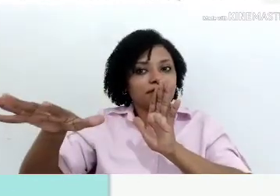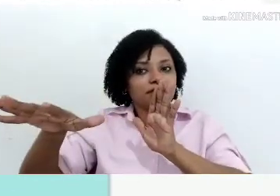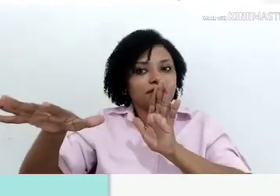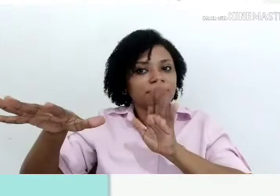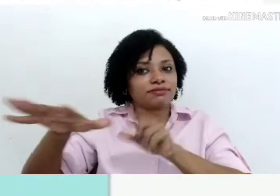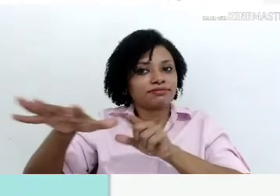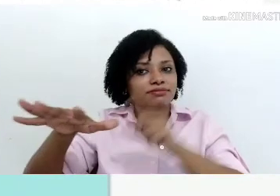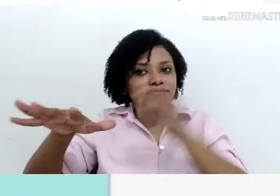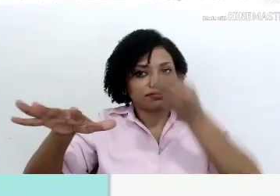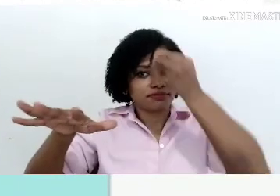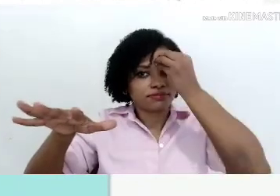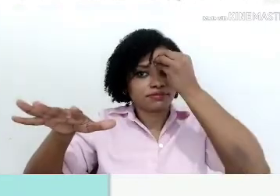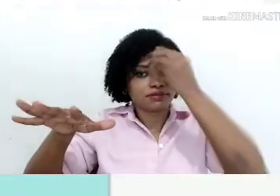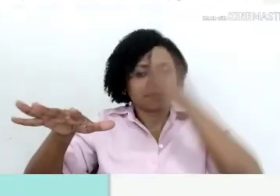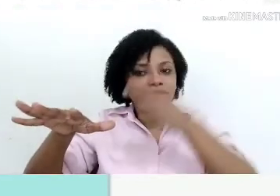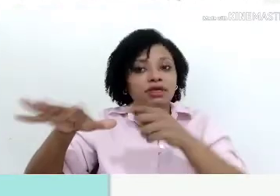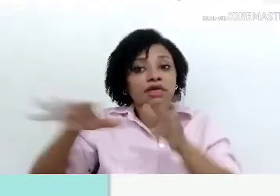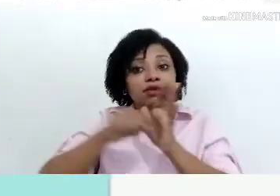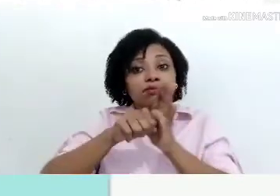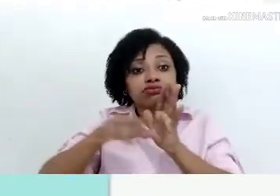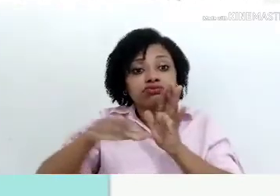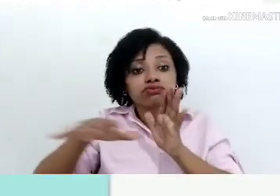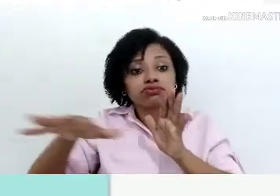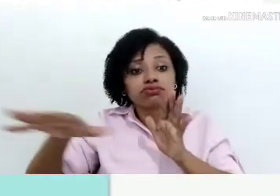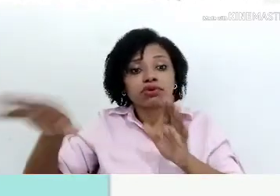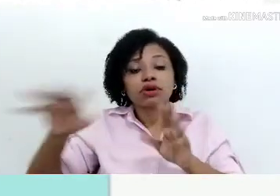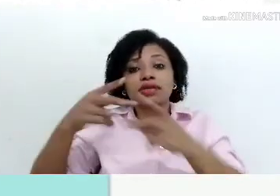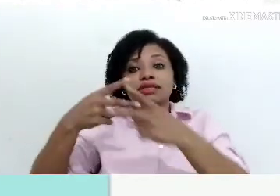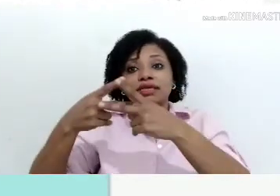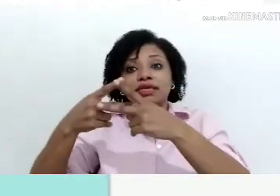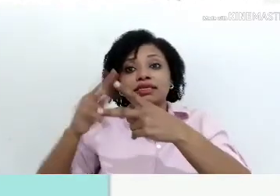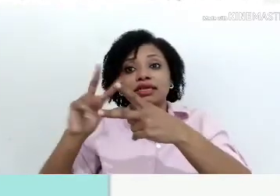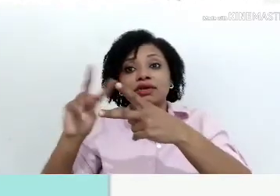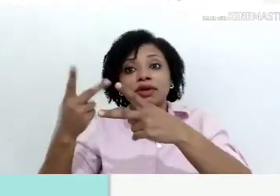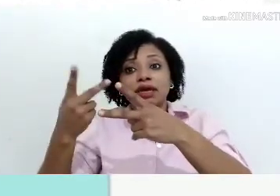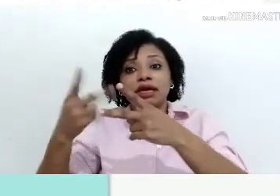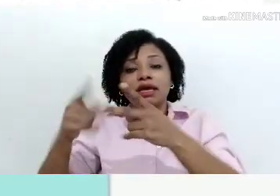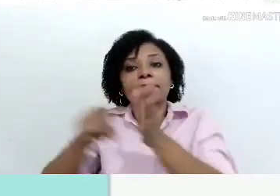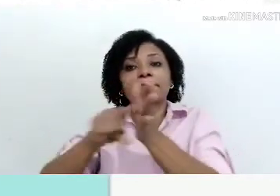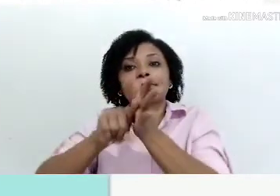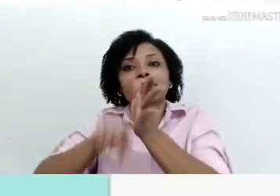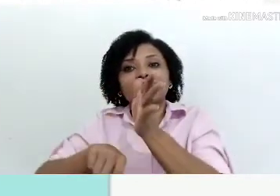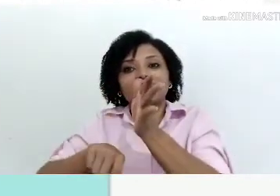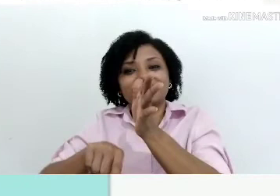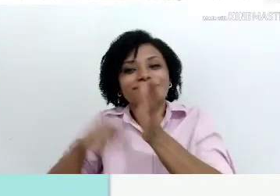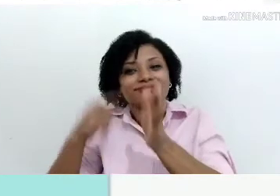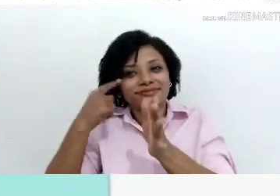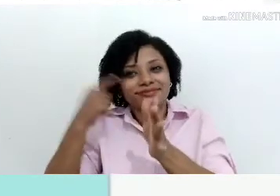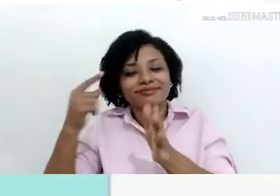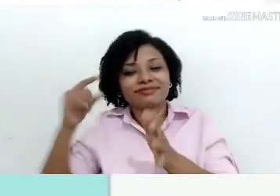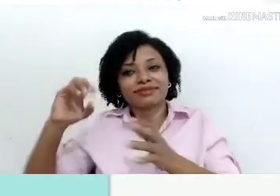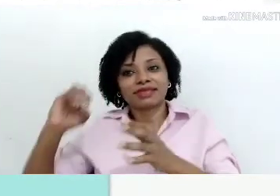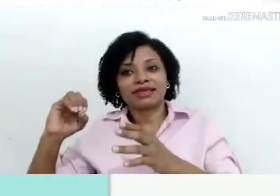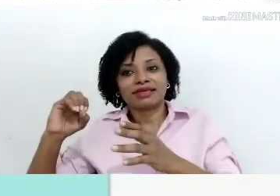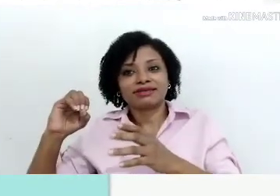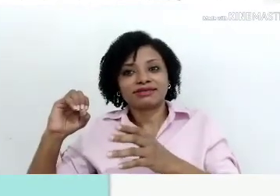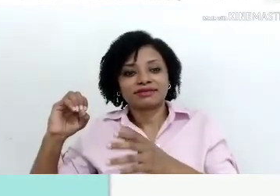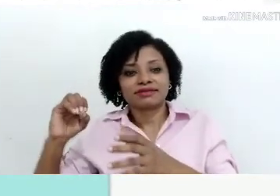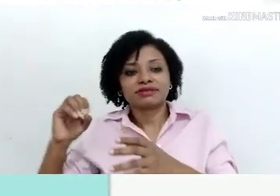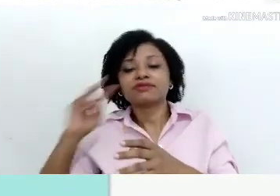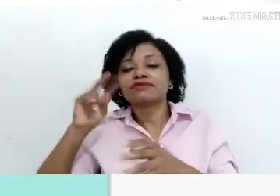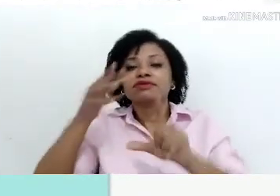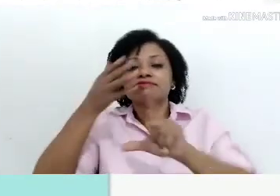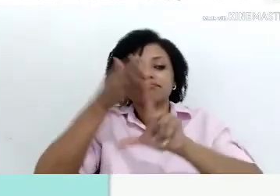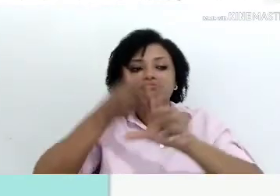com um saldo negativo de energia. O ΔH dele vai ser menor que zero. Então, vamos olhar aqui no